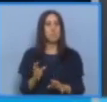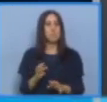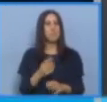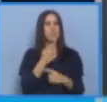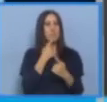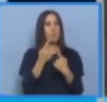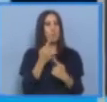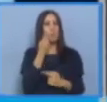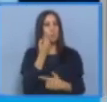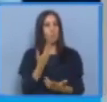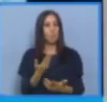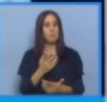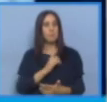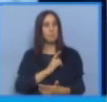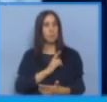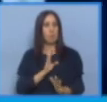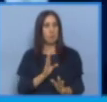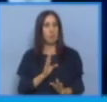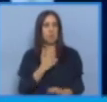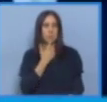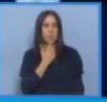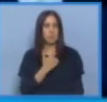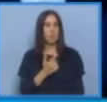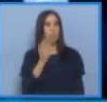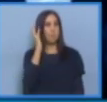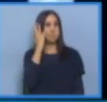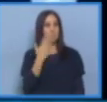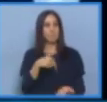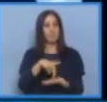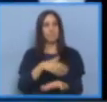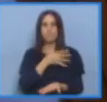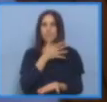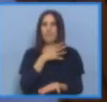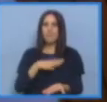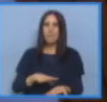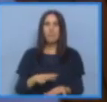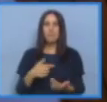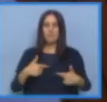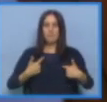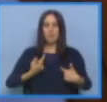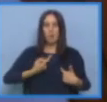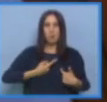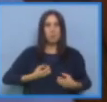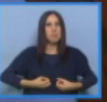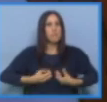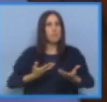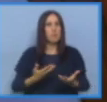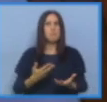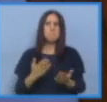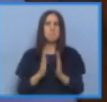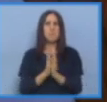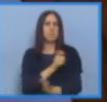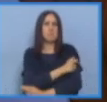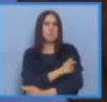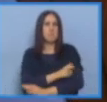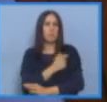diálogos serão feitos a nível pessoal, digamos assim. Queremos que os oradores, interlocutores, falem de si próprios, não tanto em representação da própria